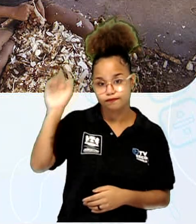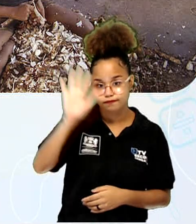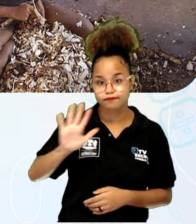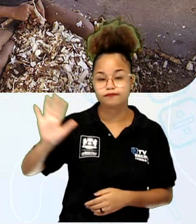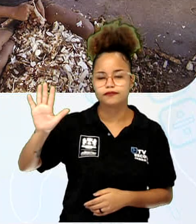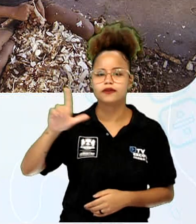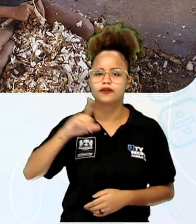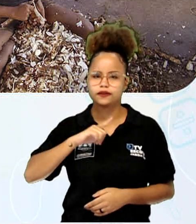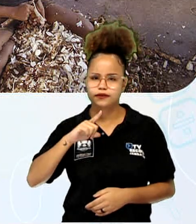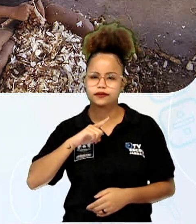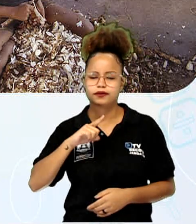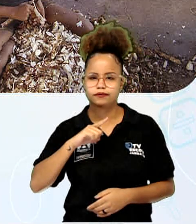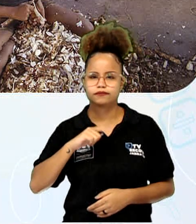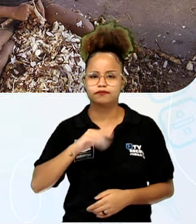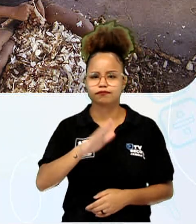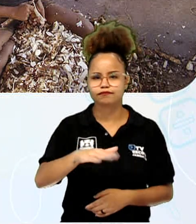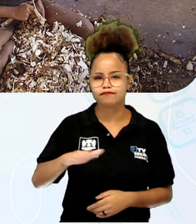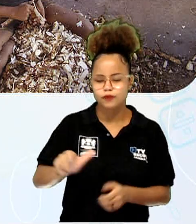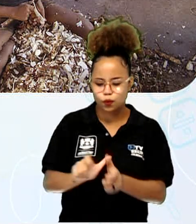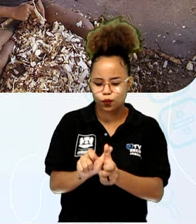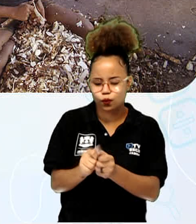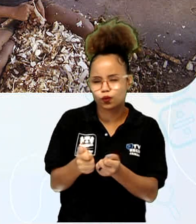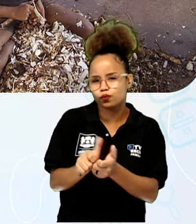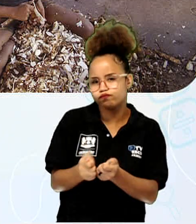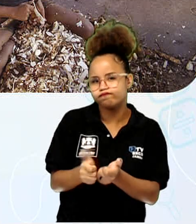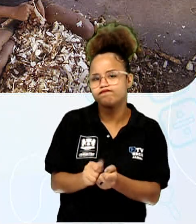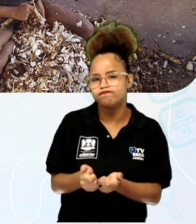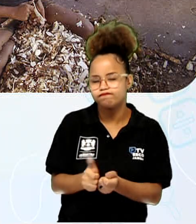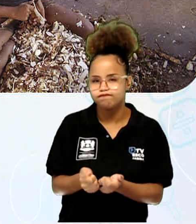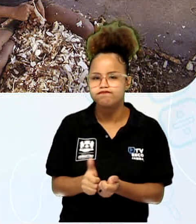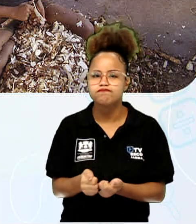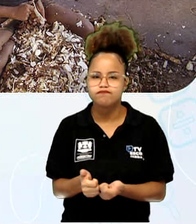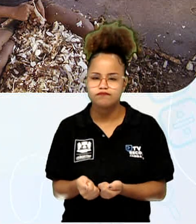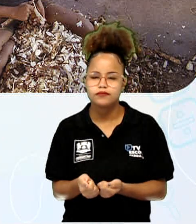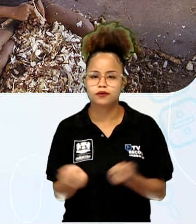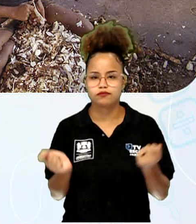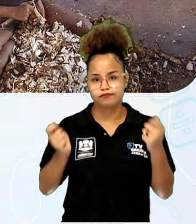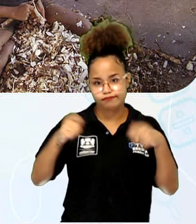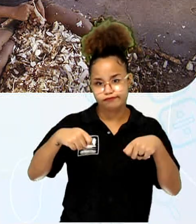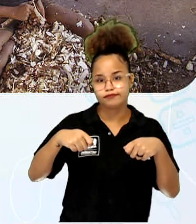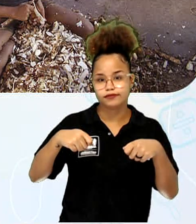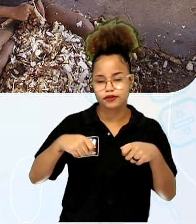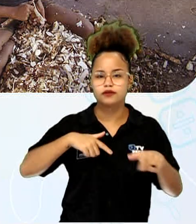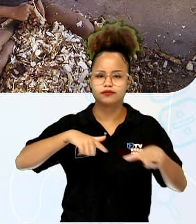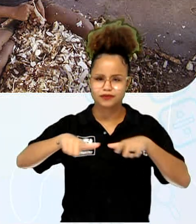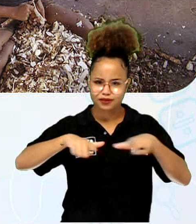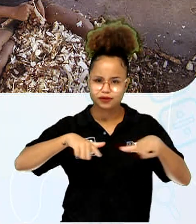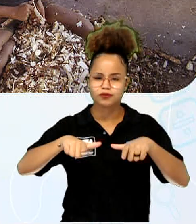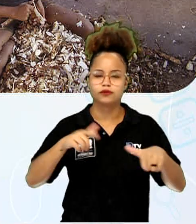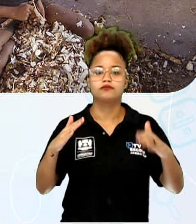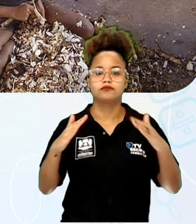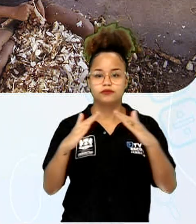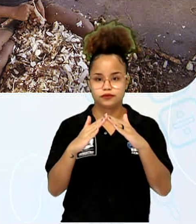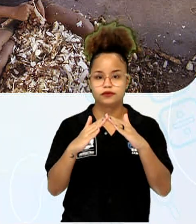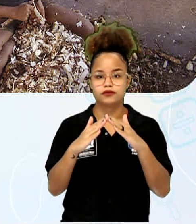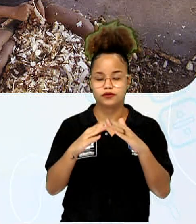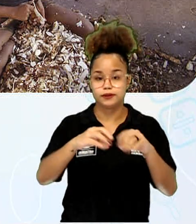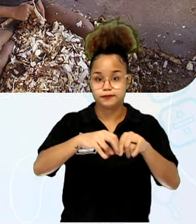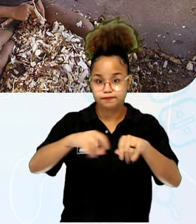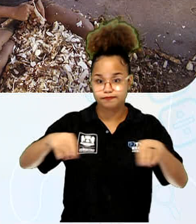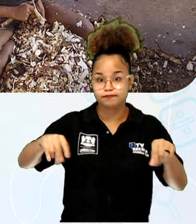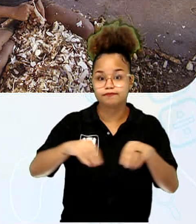uma criança descascando macaxeira, possivelmente trabalhando para uma casa de